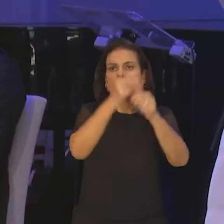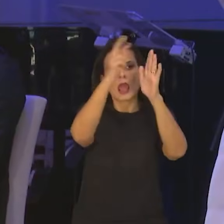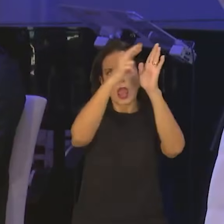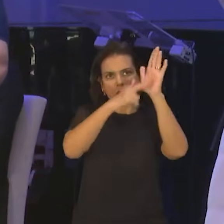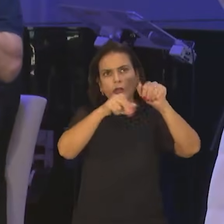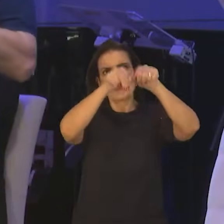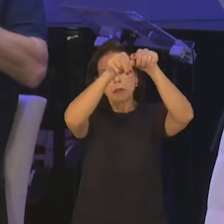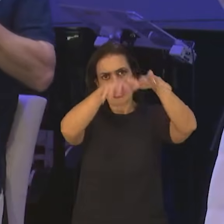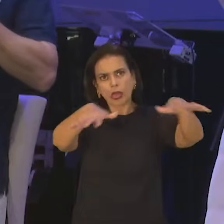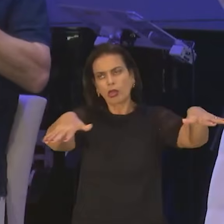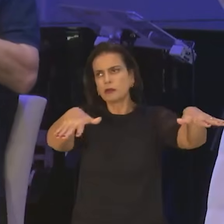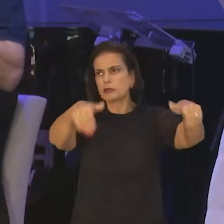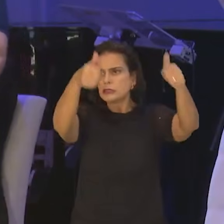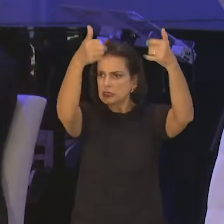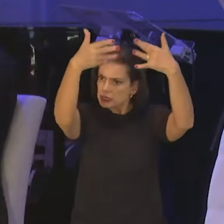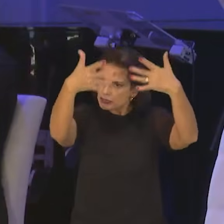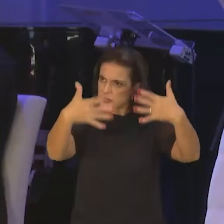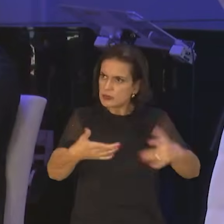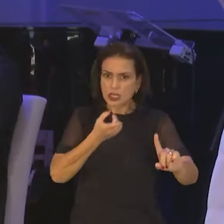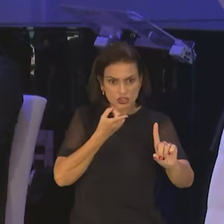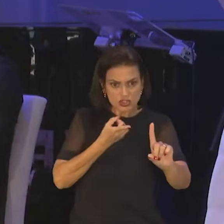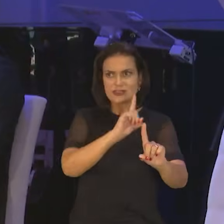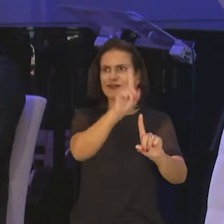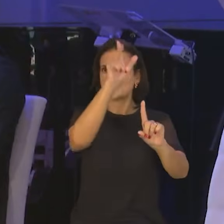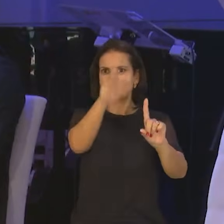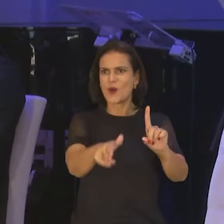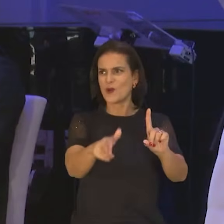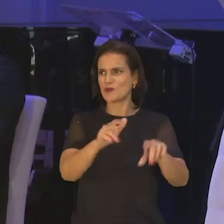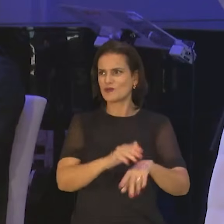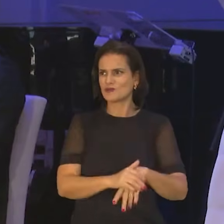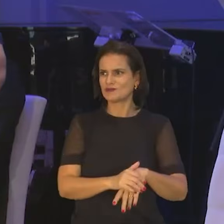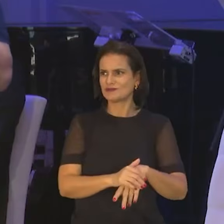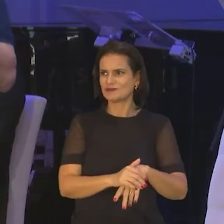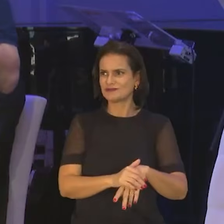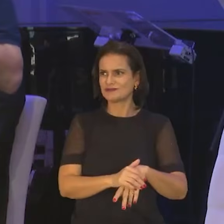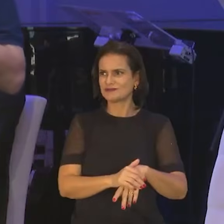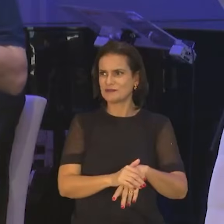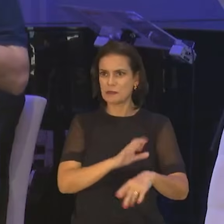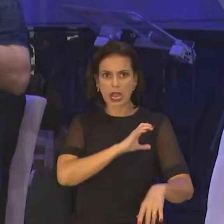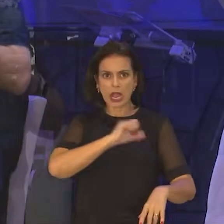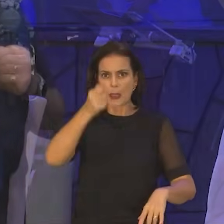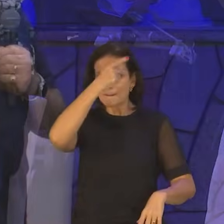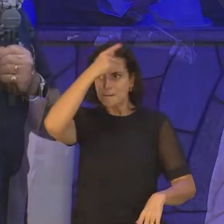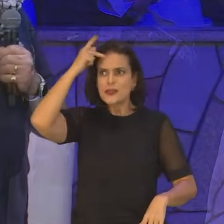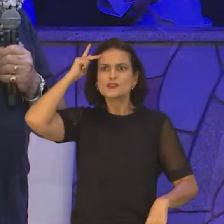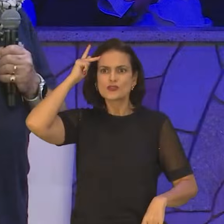jovens e adolescentes. E levanta desafio para ganhar pessoas.